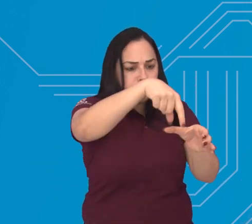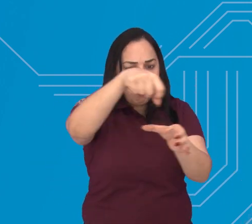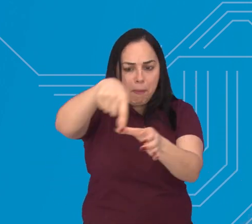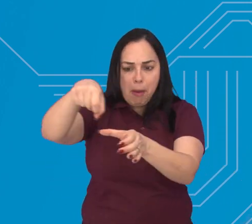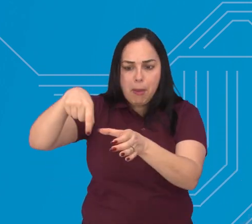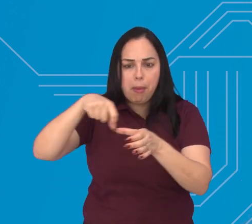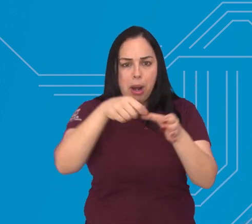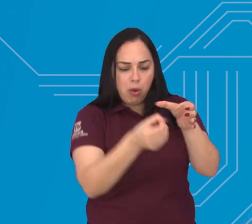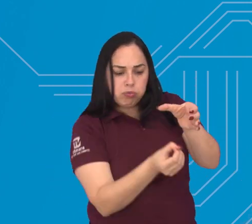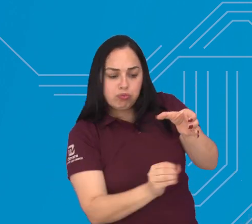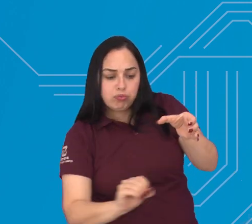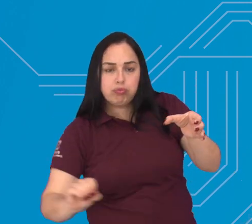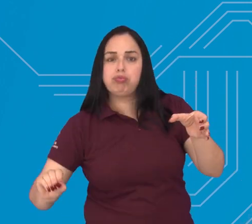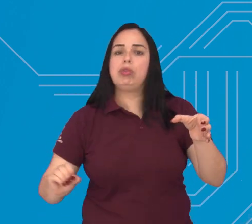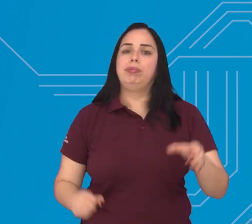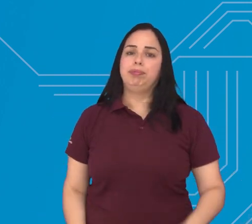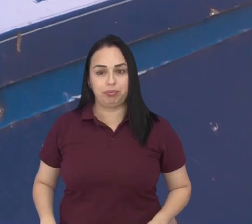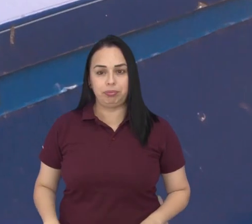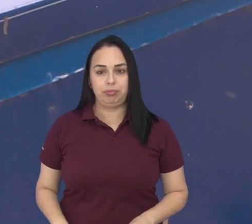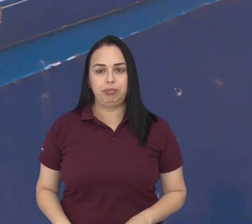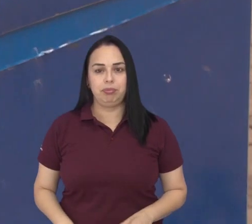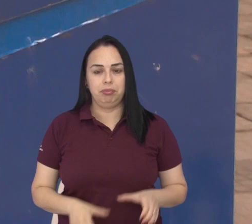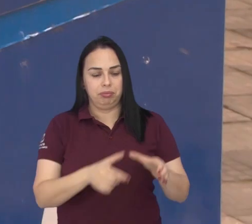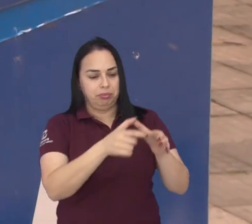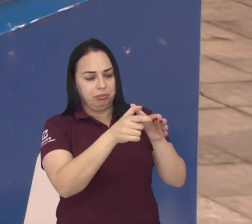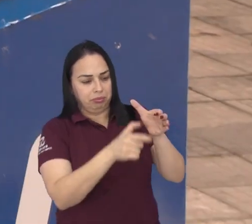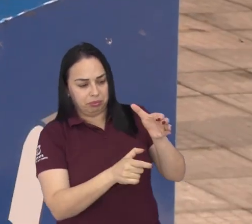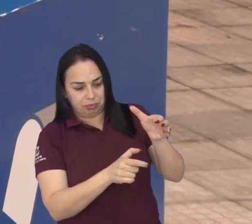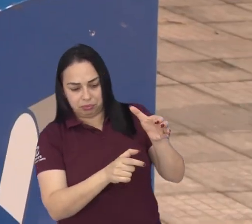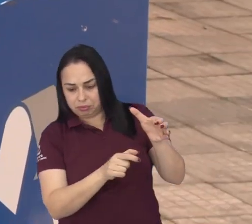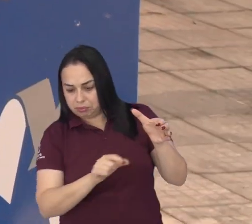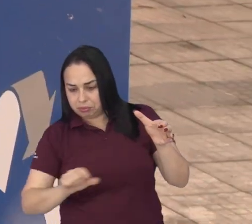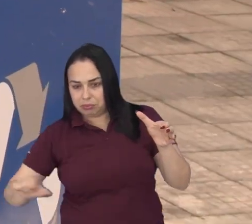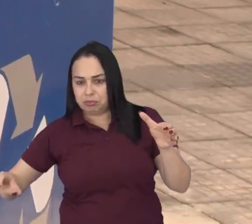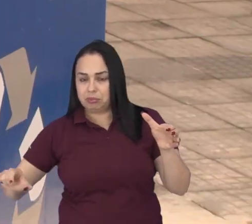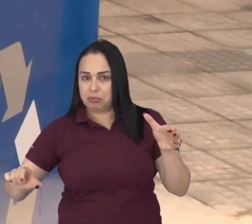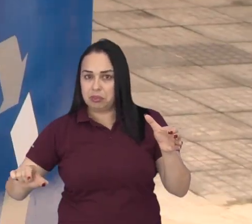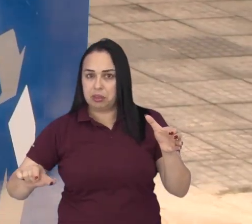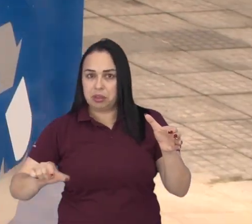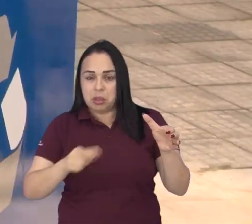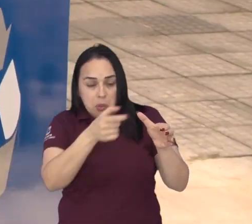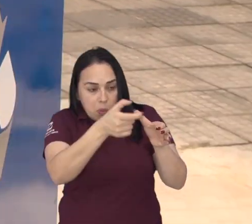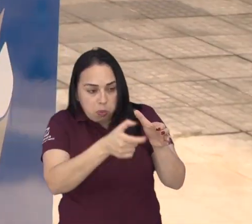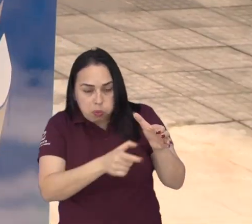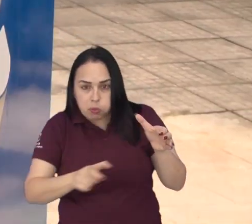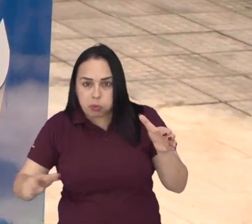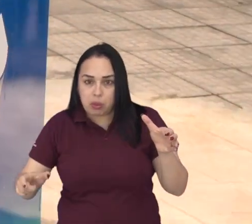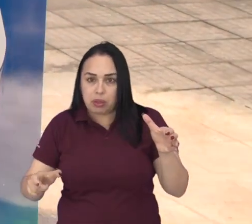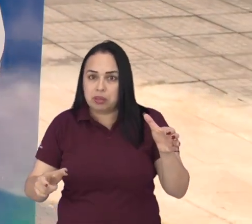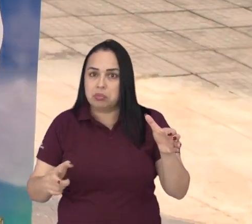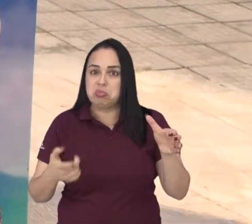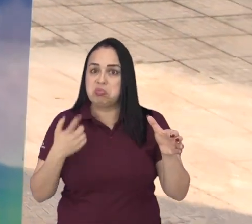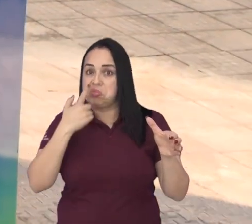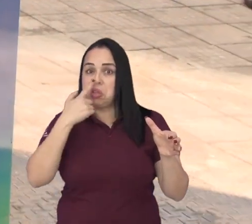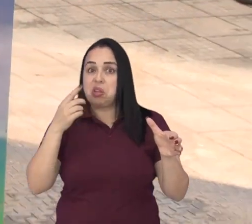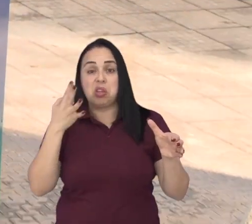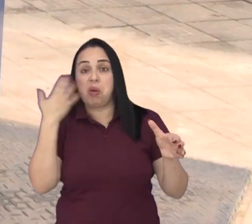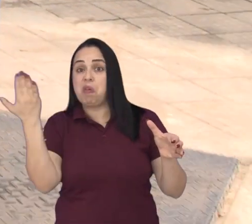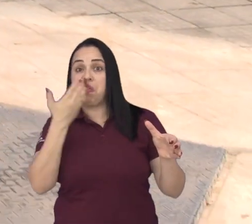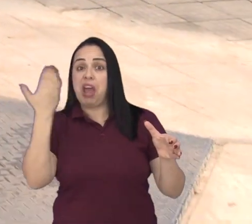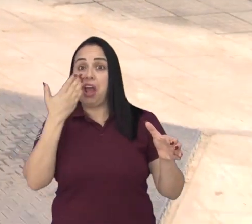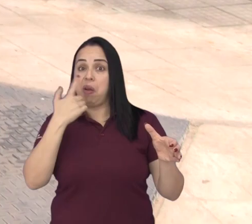dessas lixeiras aqui na cidade. 5 metros cúbicos de lixo acumulados passam